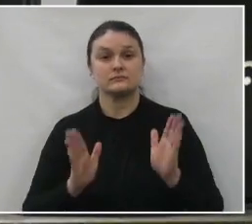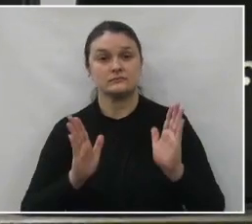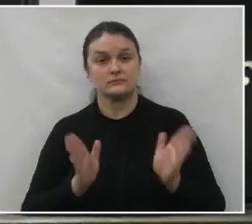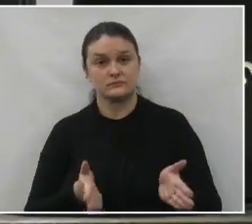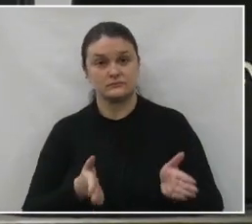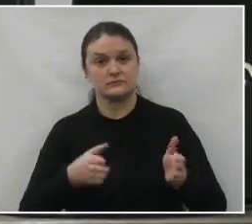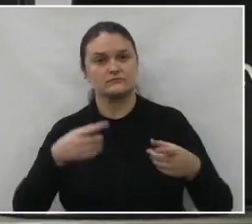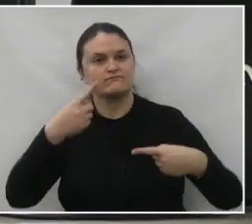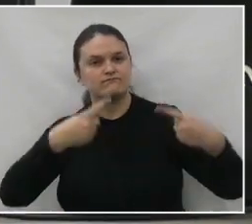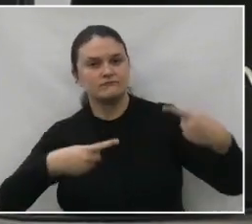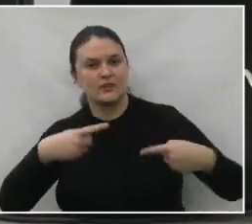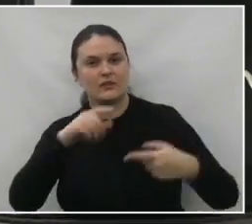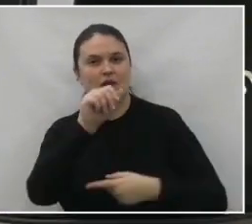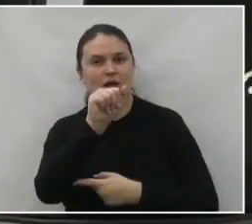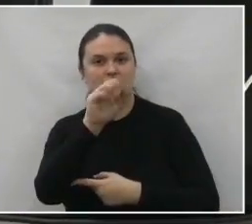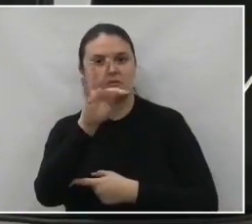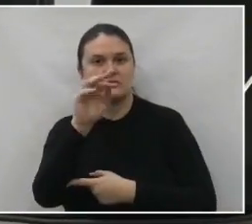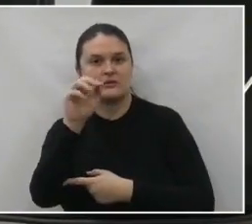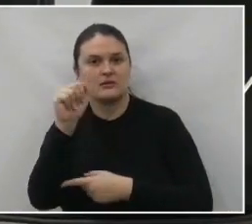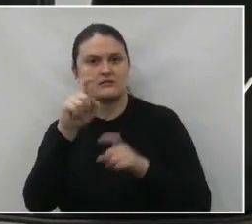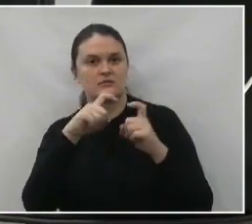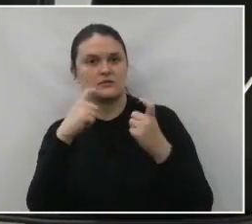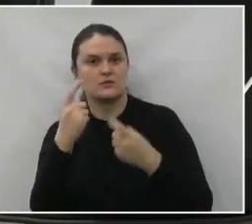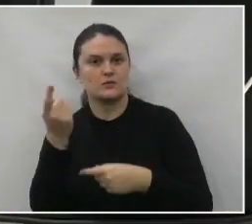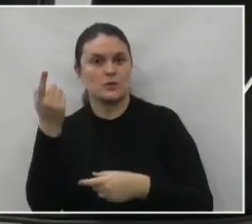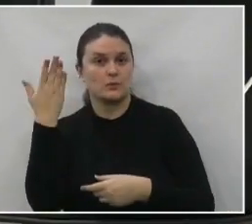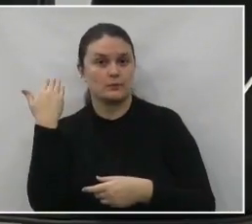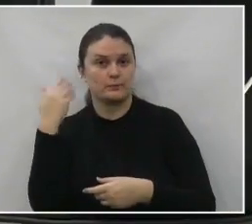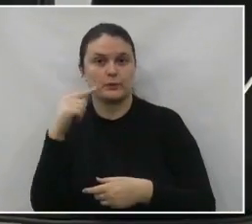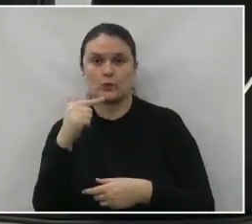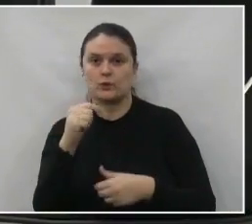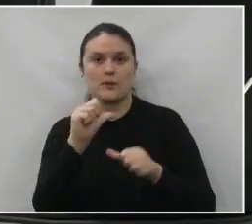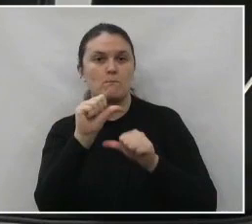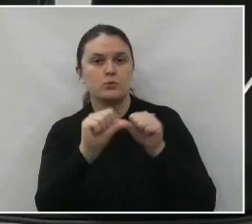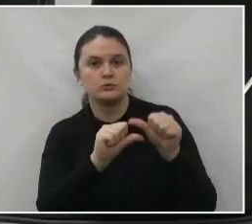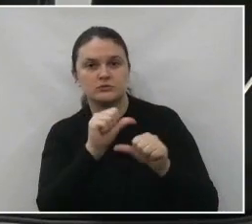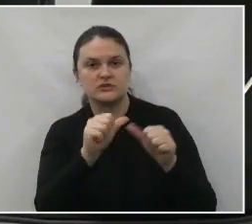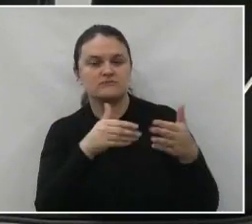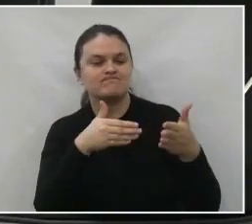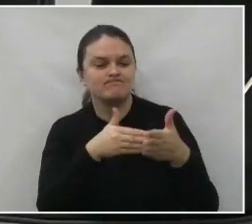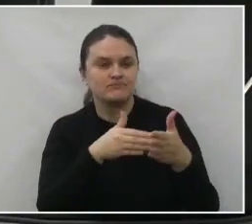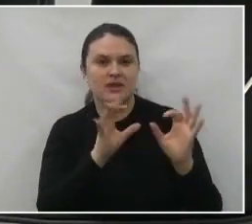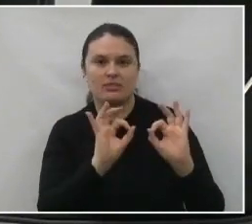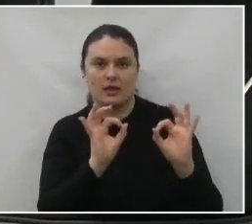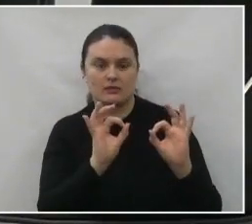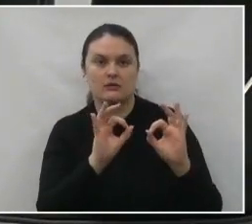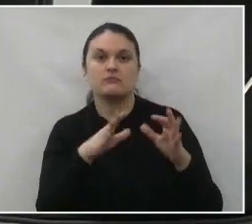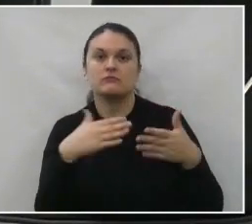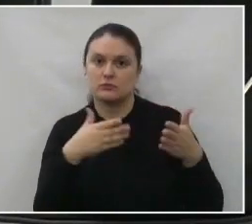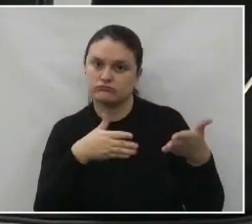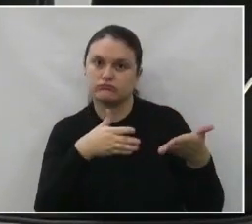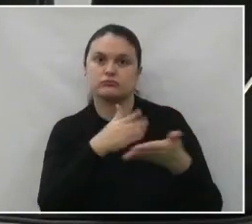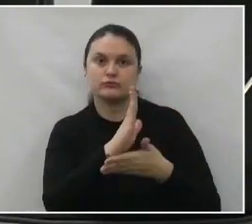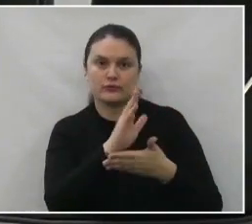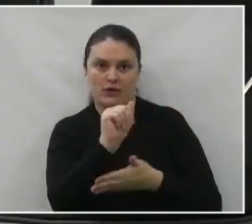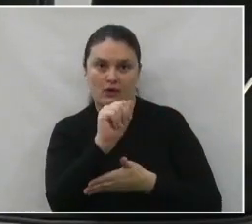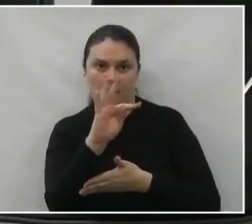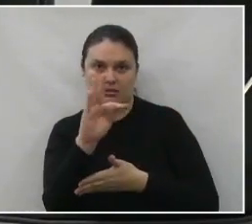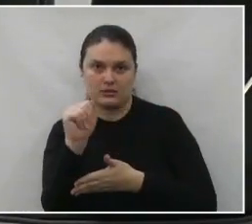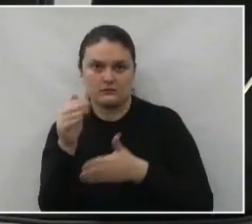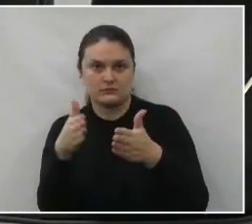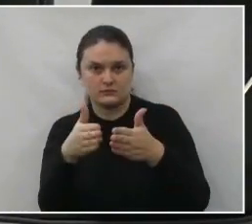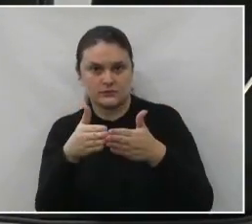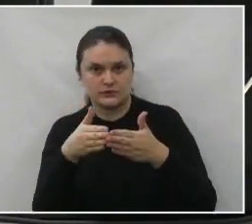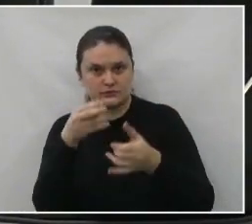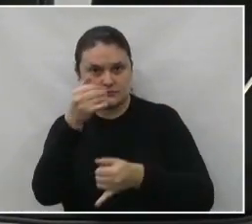Colocamos em discussão a ata da reunião anterior. Não havendo retificação ou impugnação, a mesma está aprovada.